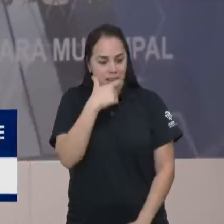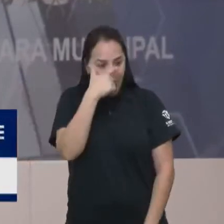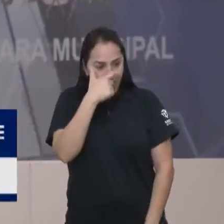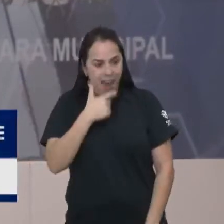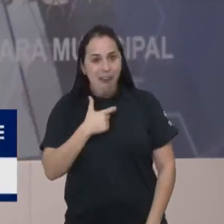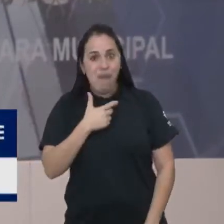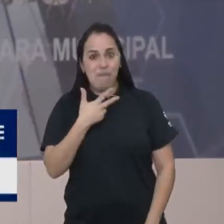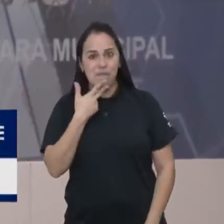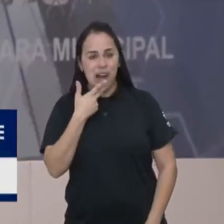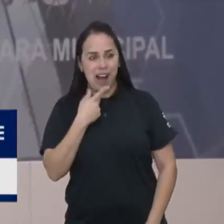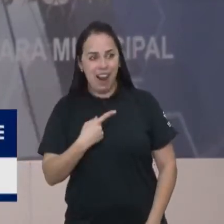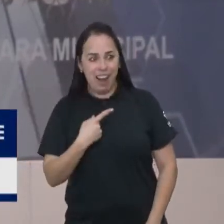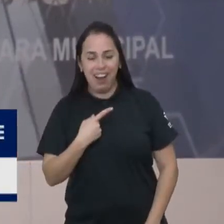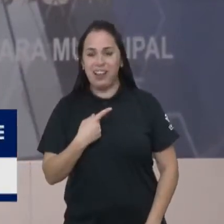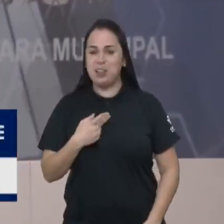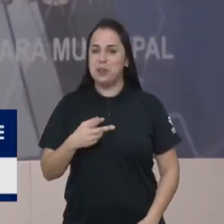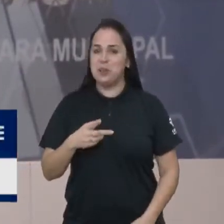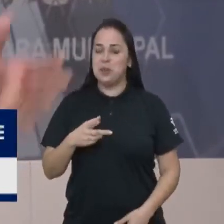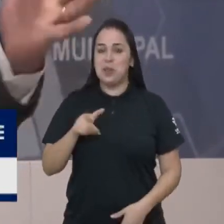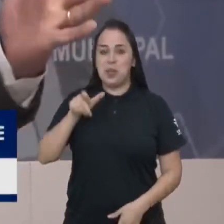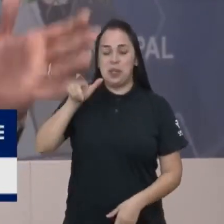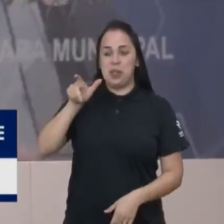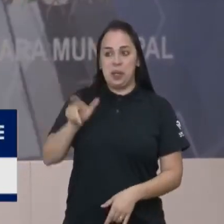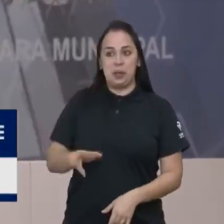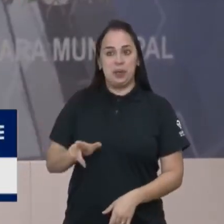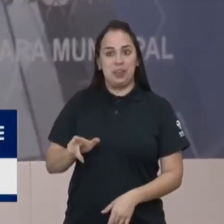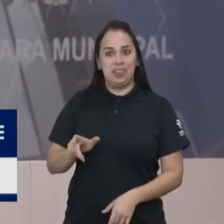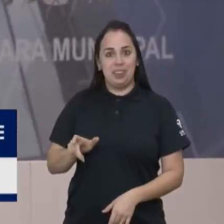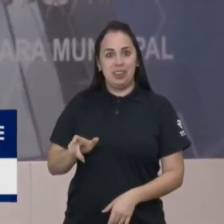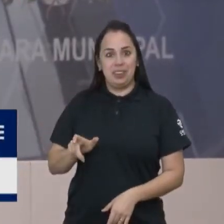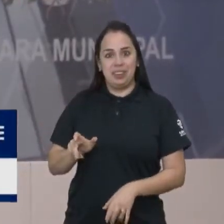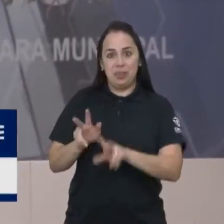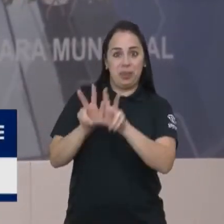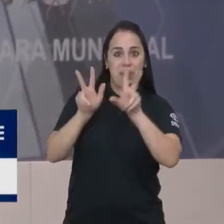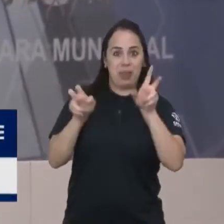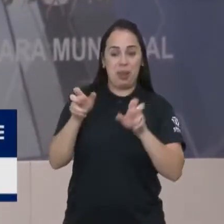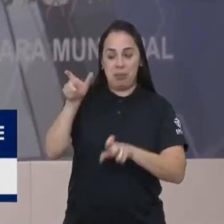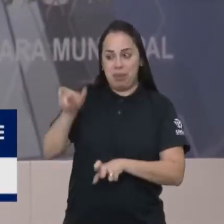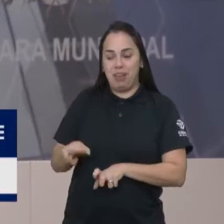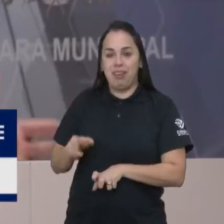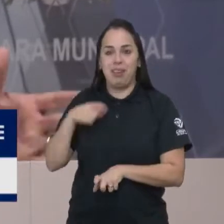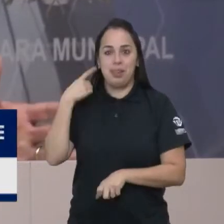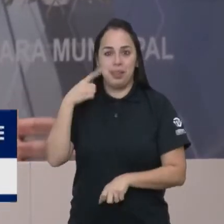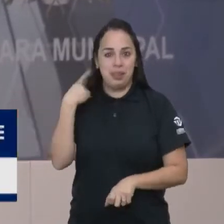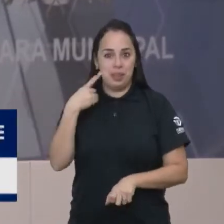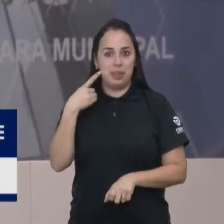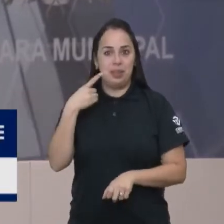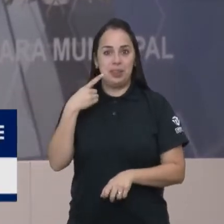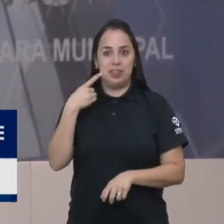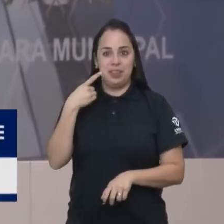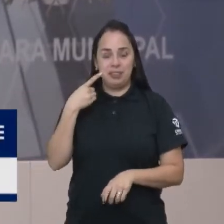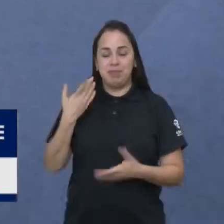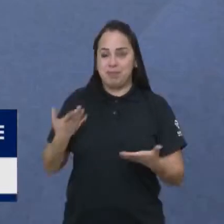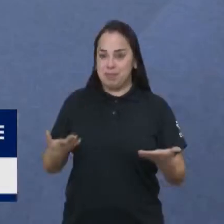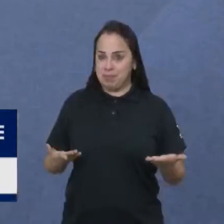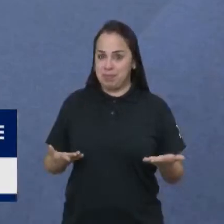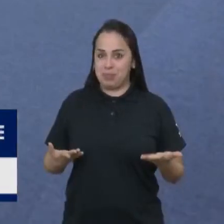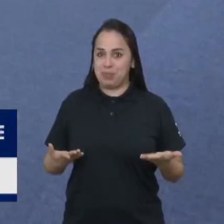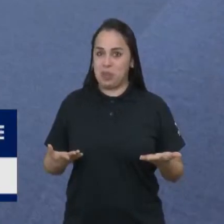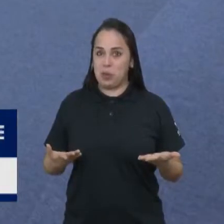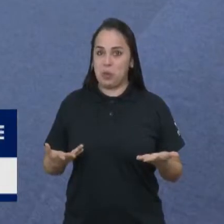alguma coisa de um jurista, de um advogado, de um procurador desta